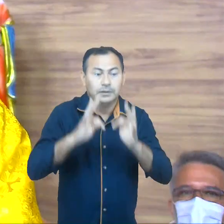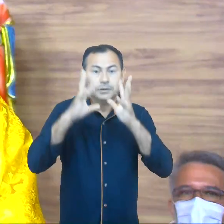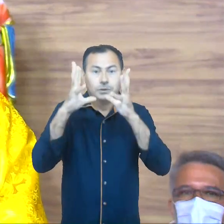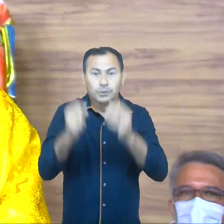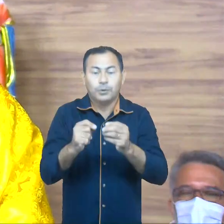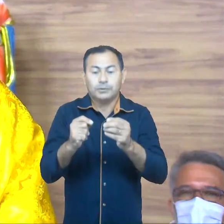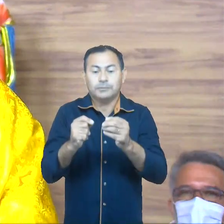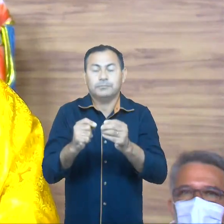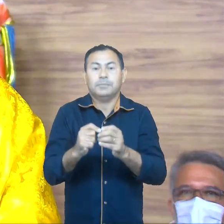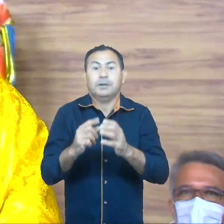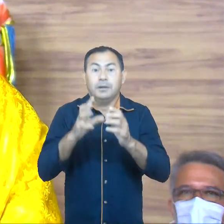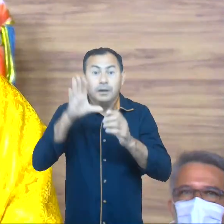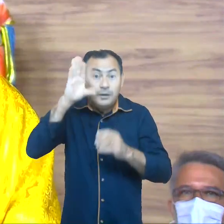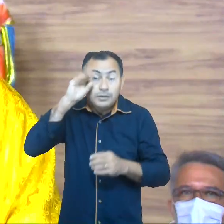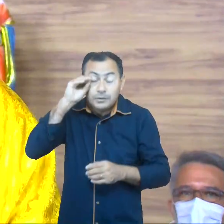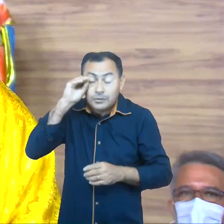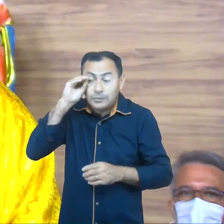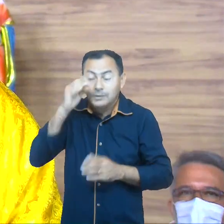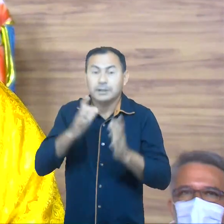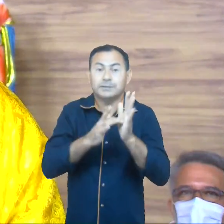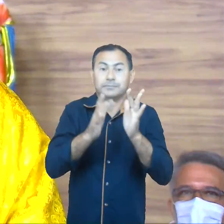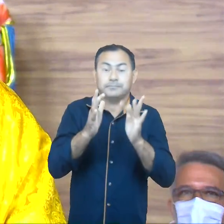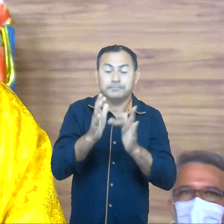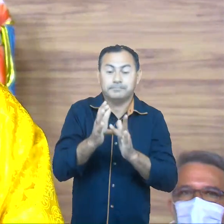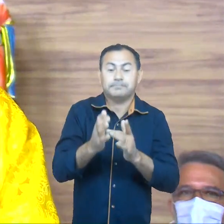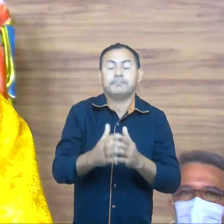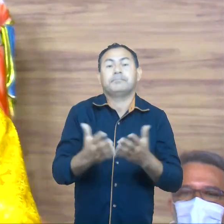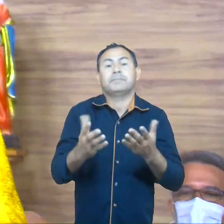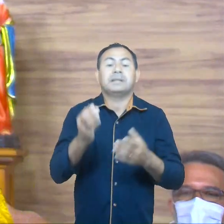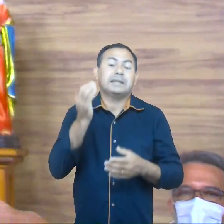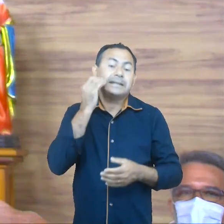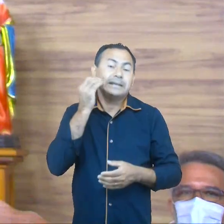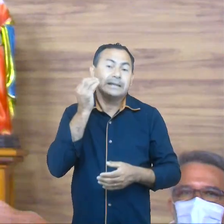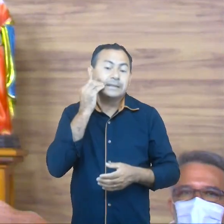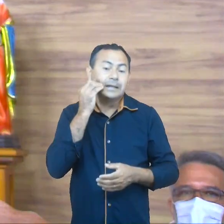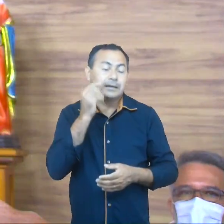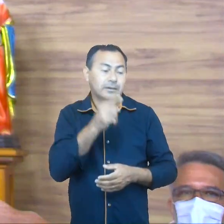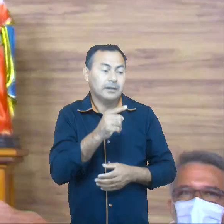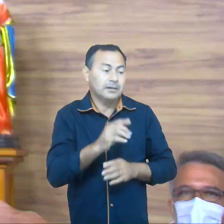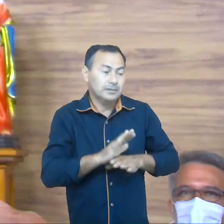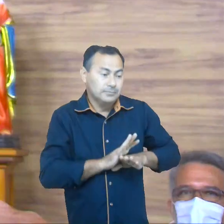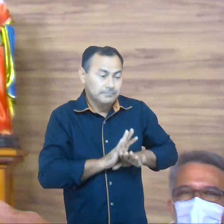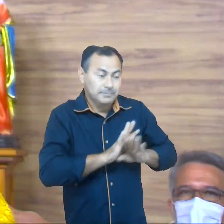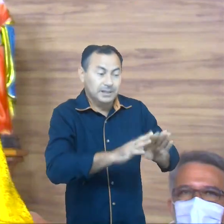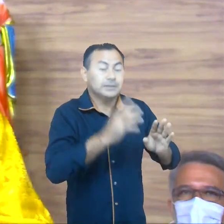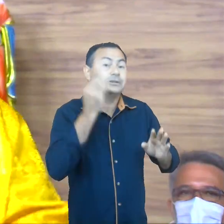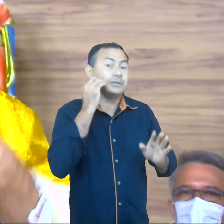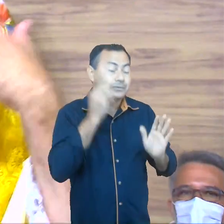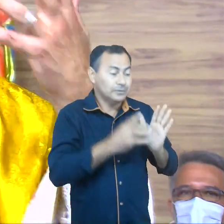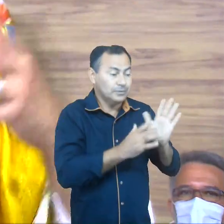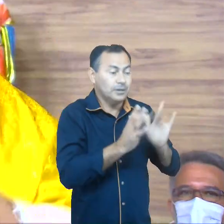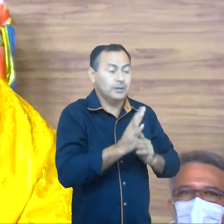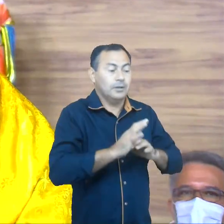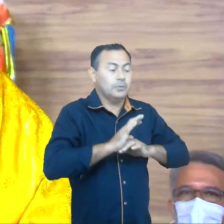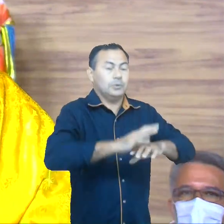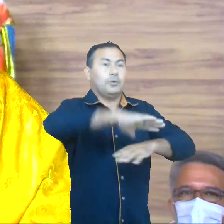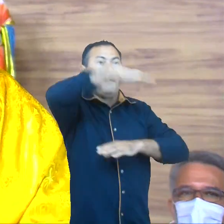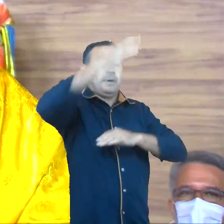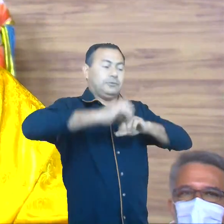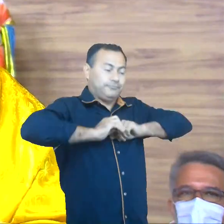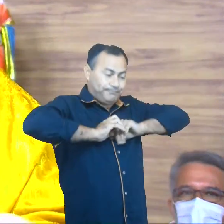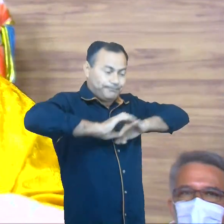eles ficaram furiosos contra Jesus e tentaram empurrar ele do alto do